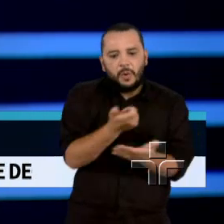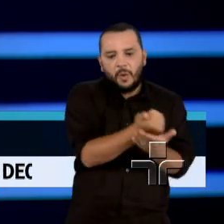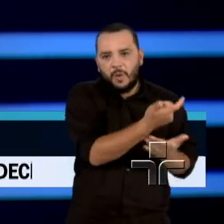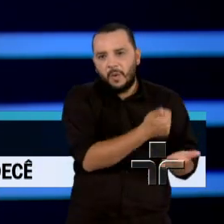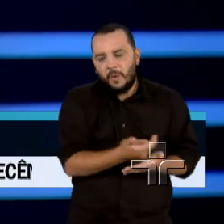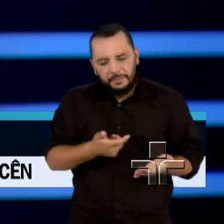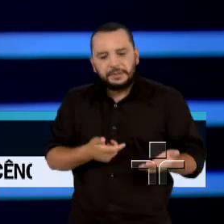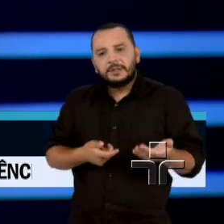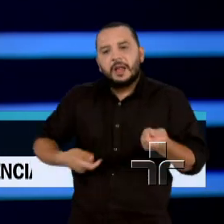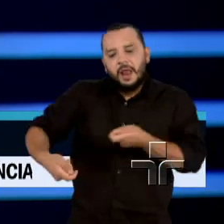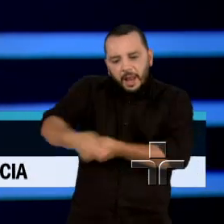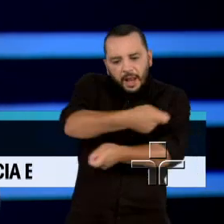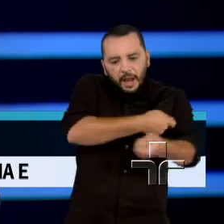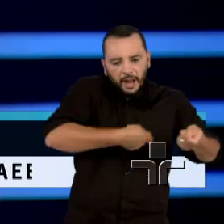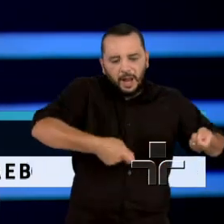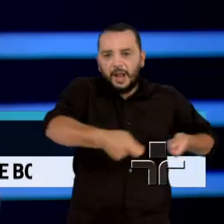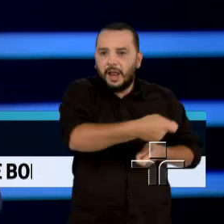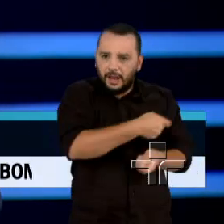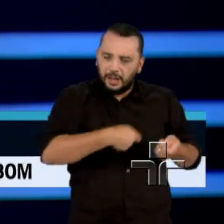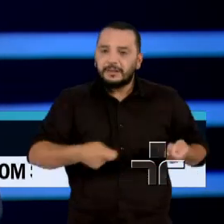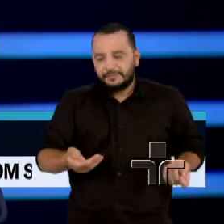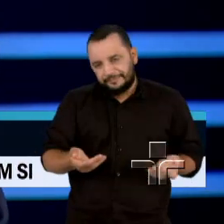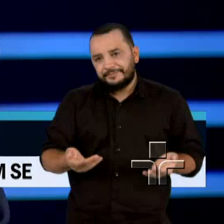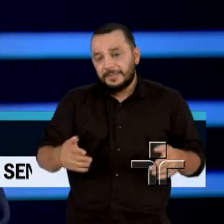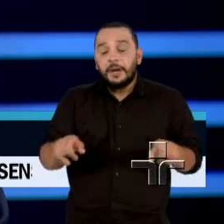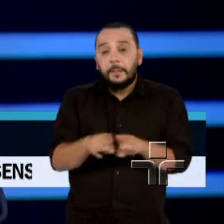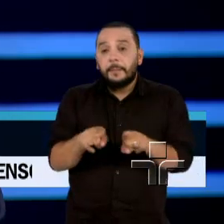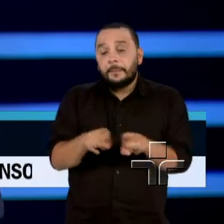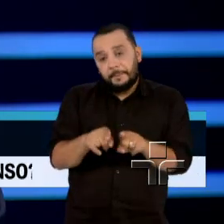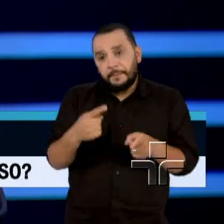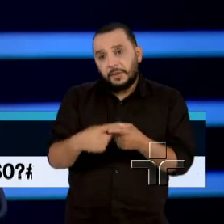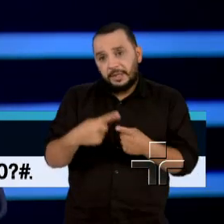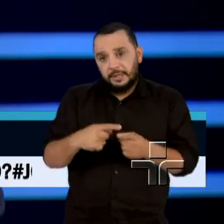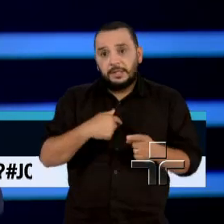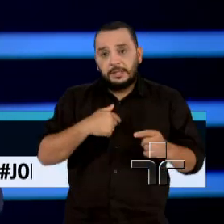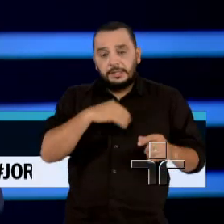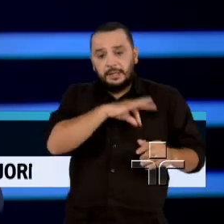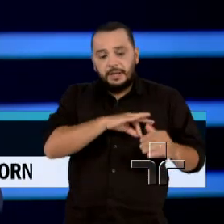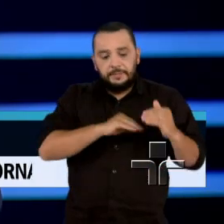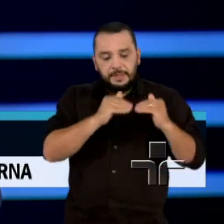brasileiro, principalmente aqueles vinculados aos serviços públicos, porque o salário mínimo ele indexa a